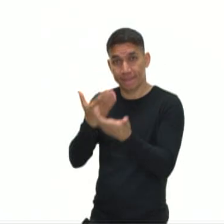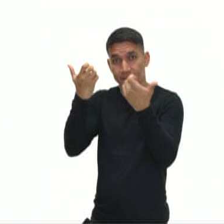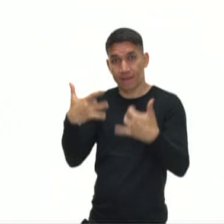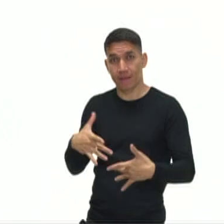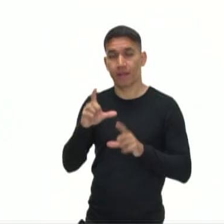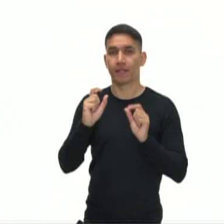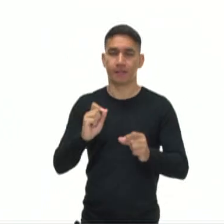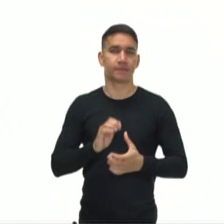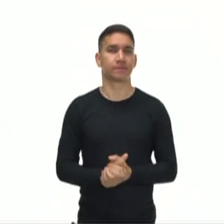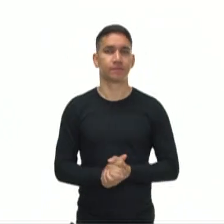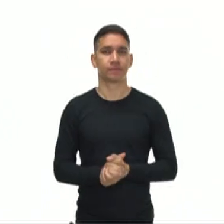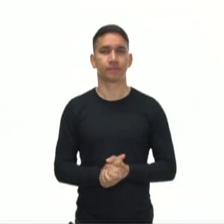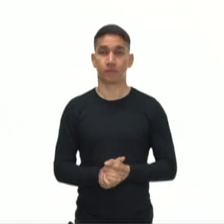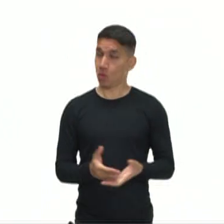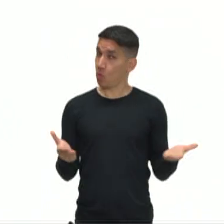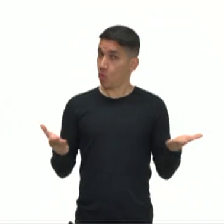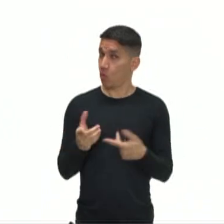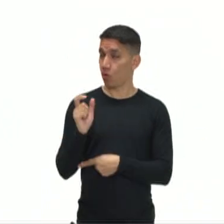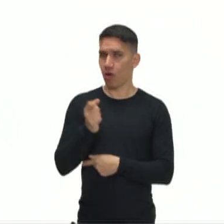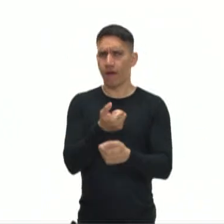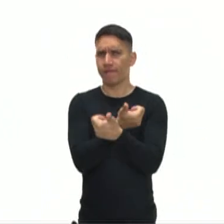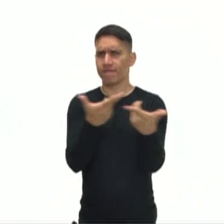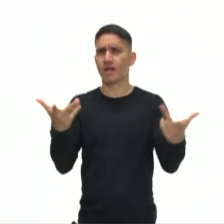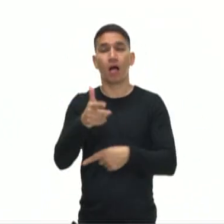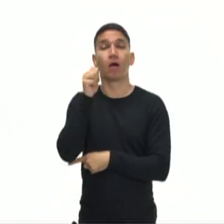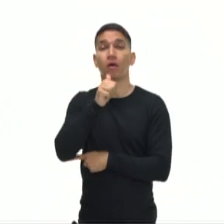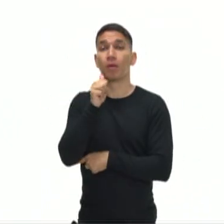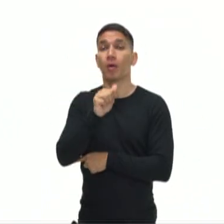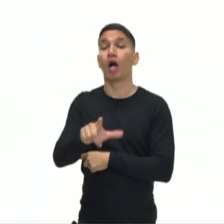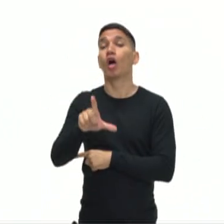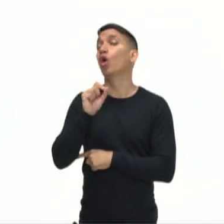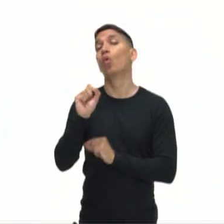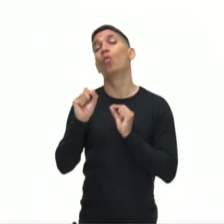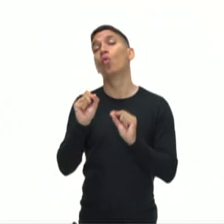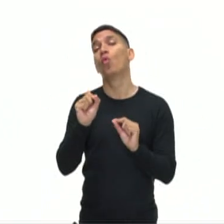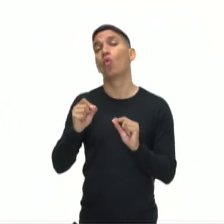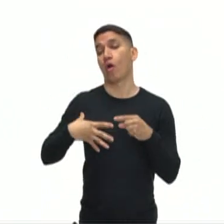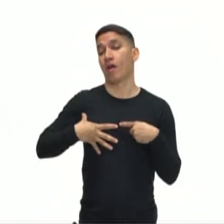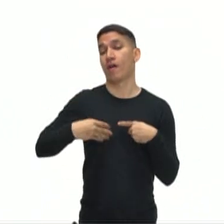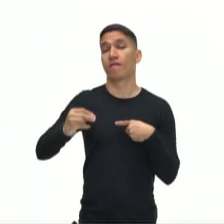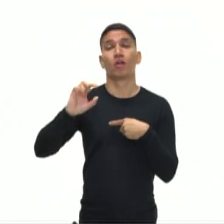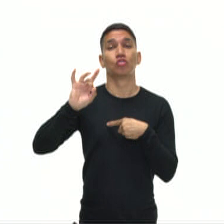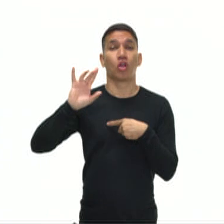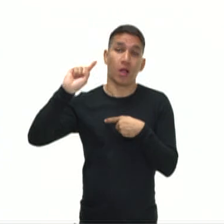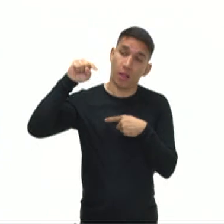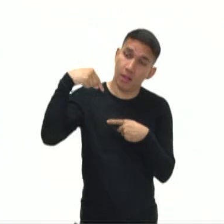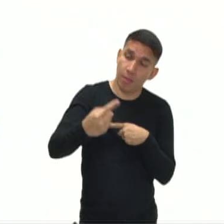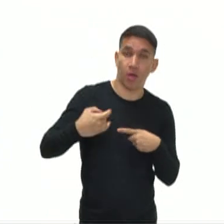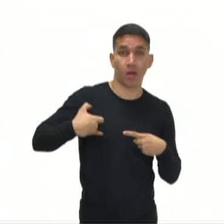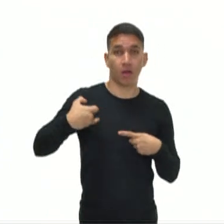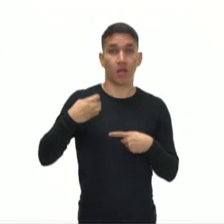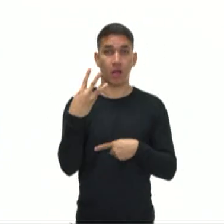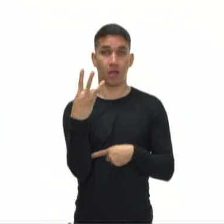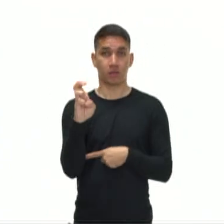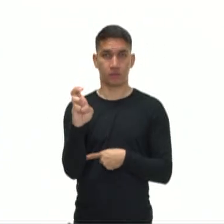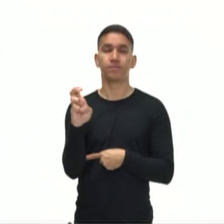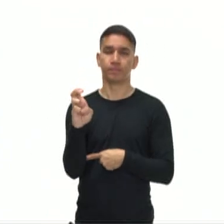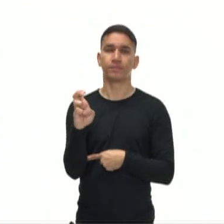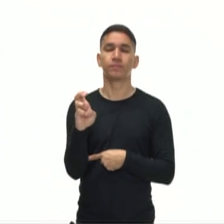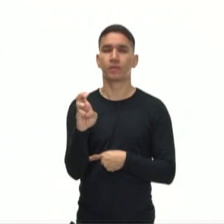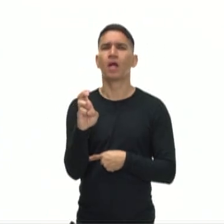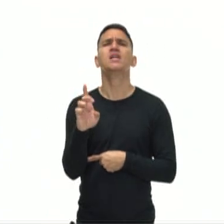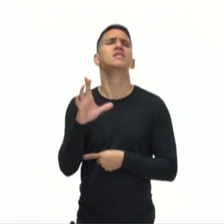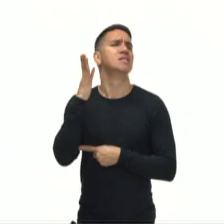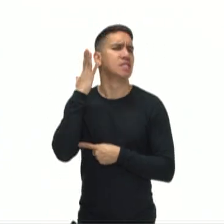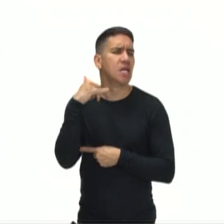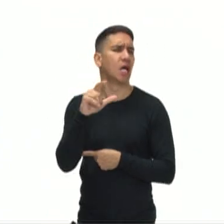seguinte: atualmente, muitas mulheres optam por ter filhos após os 35 anos de idade.